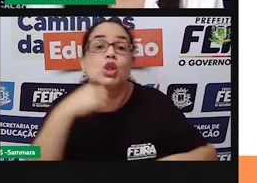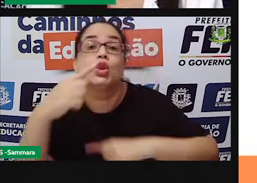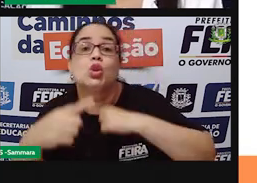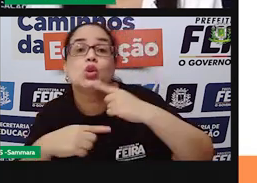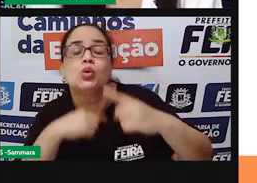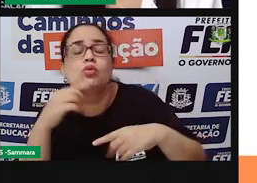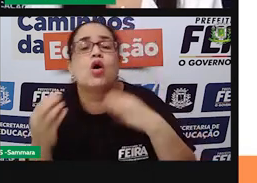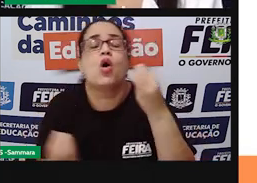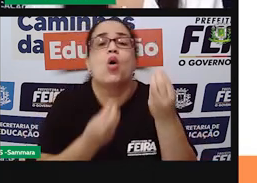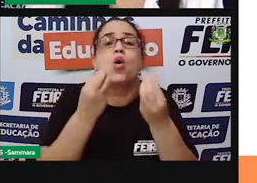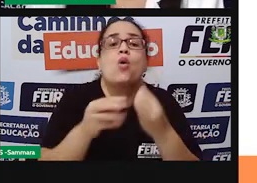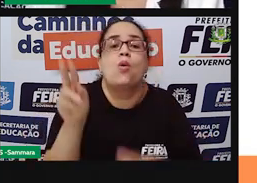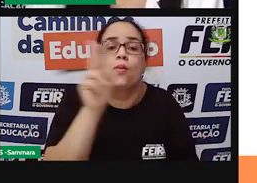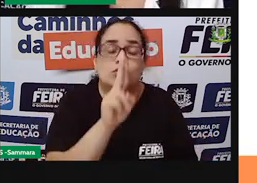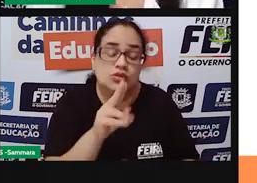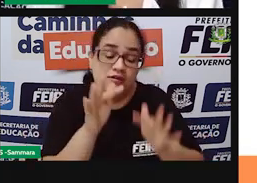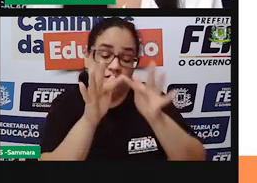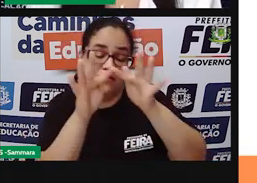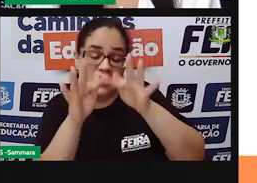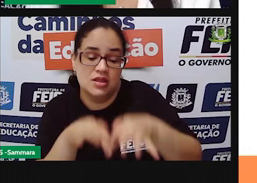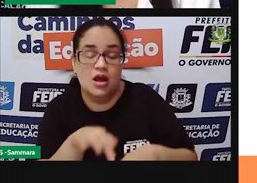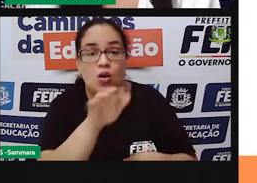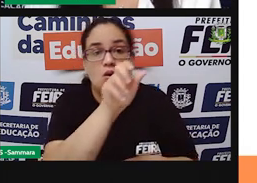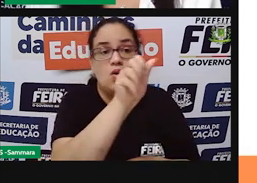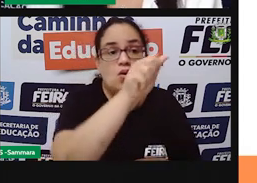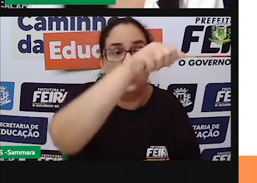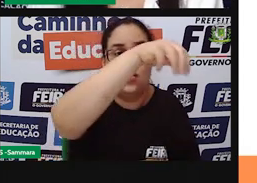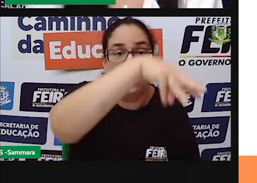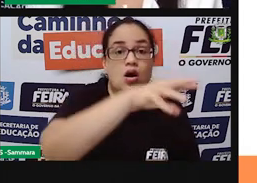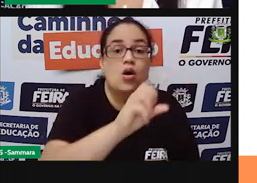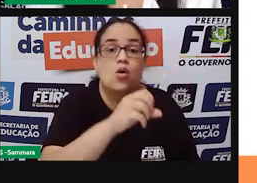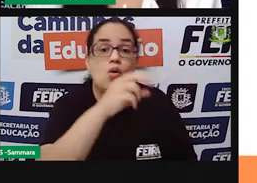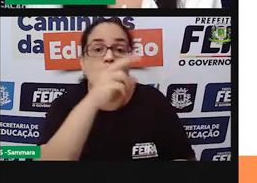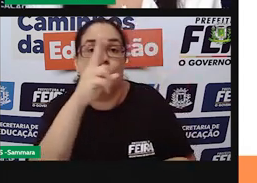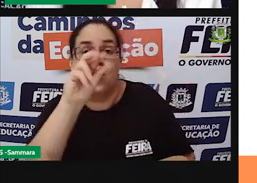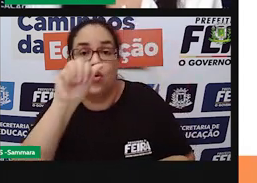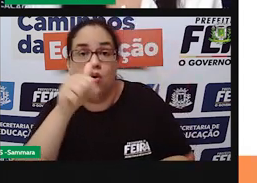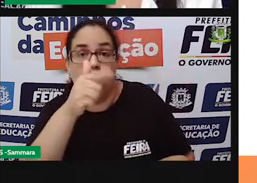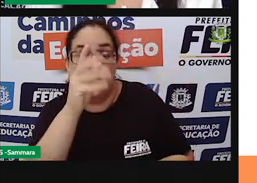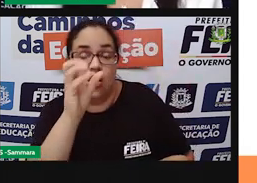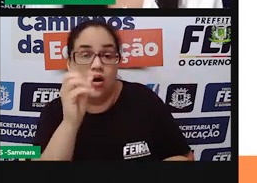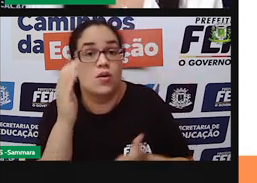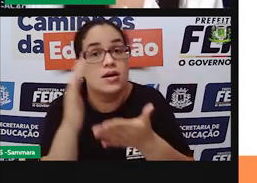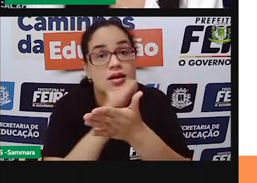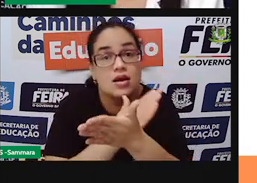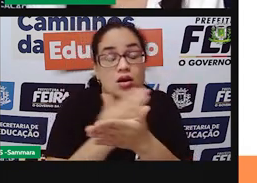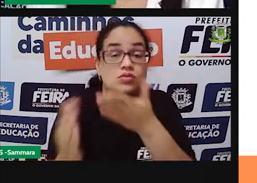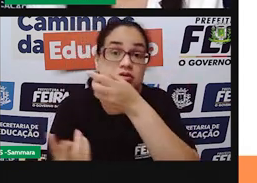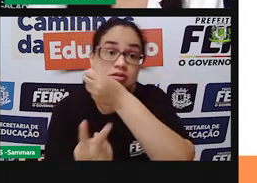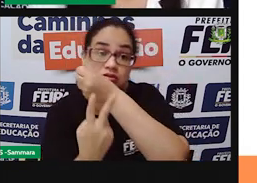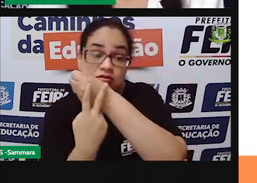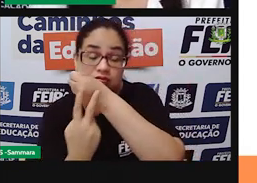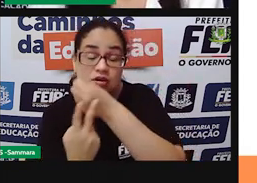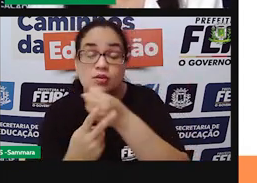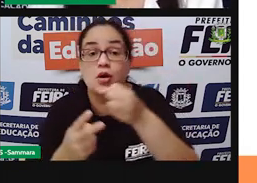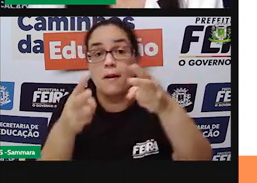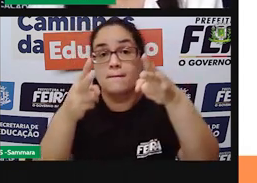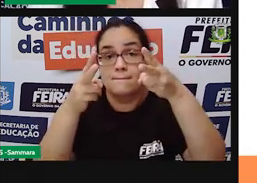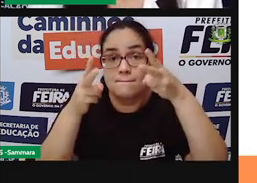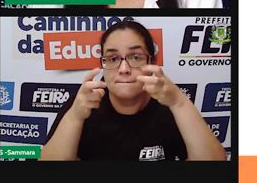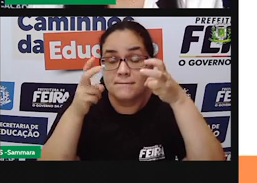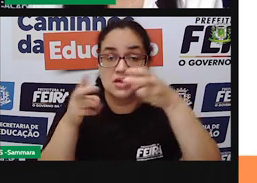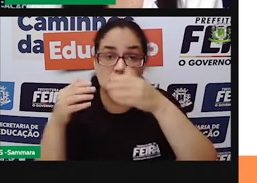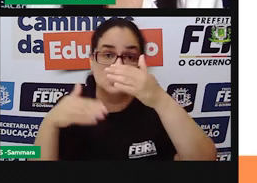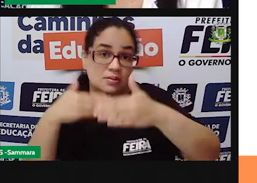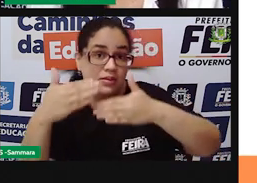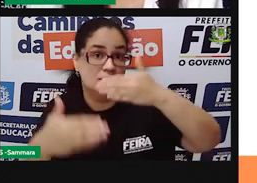quando utilizar o final an ou o final ão no final de alguns verbos. E a gente vai perceber, né, no decorrer